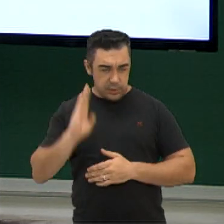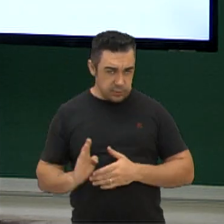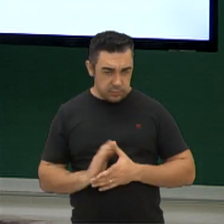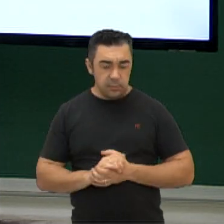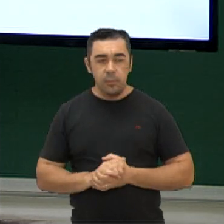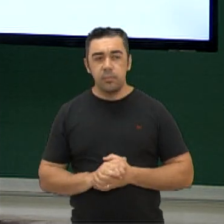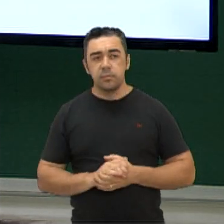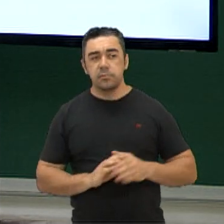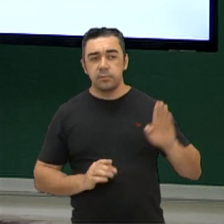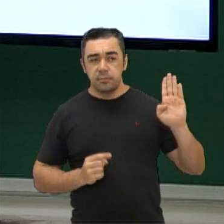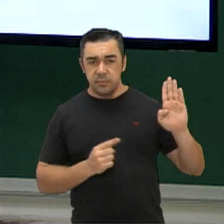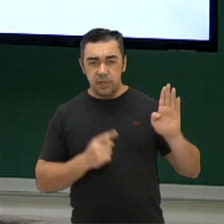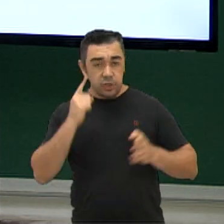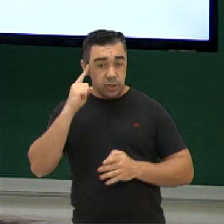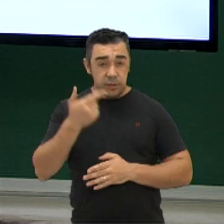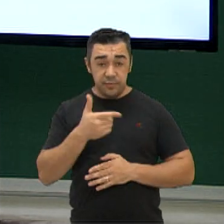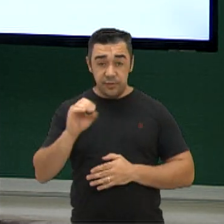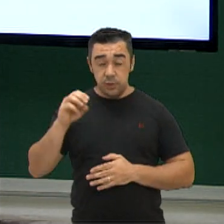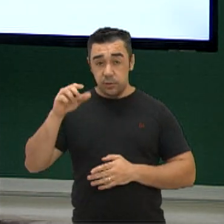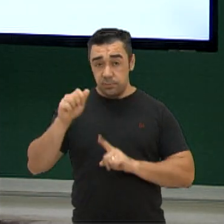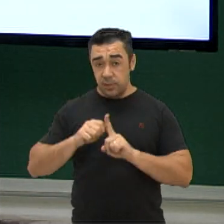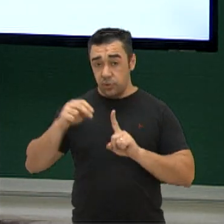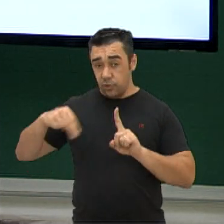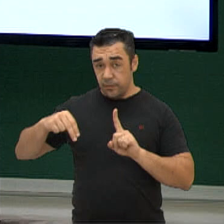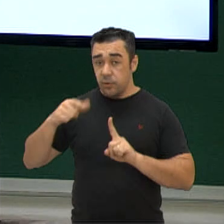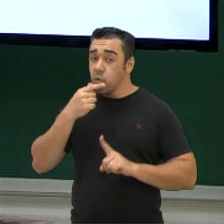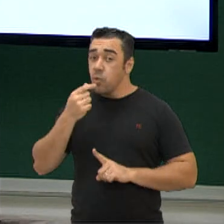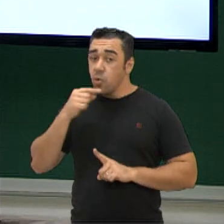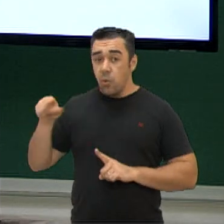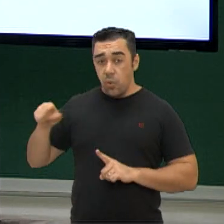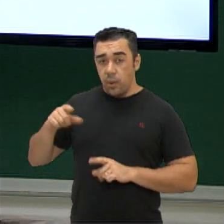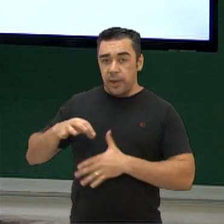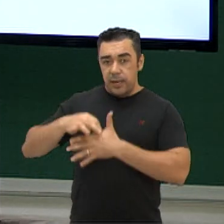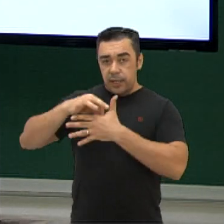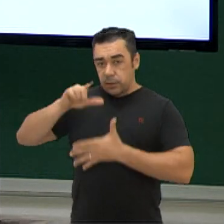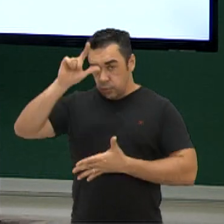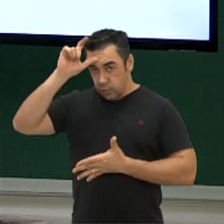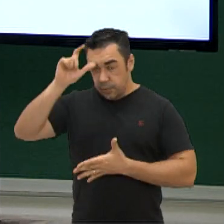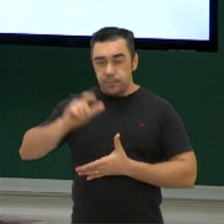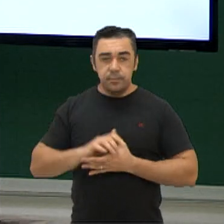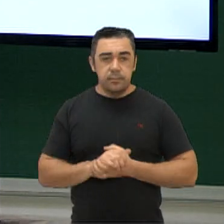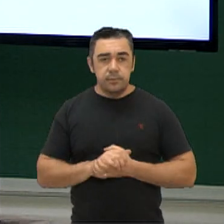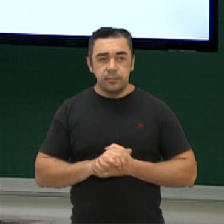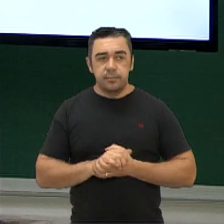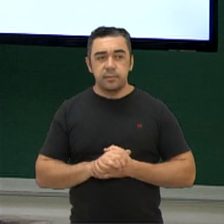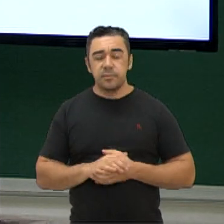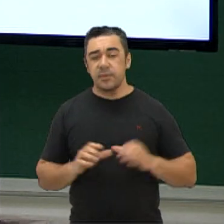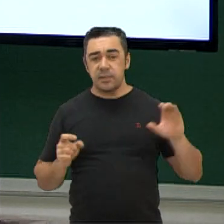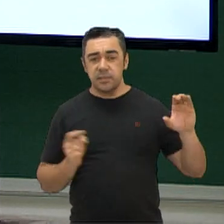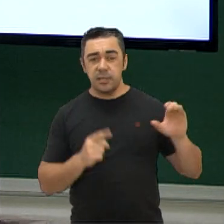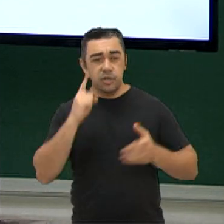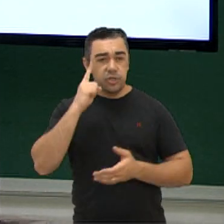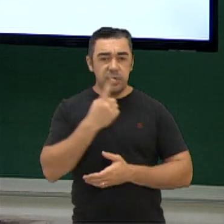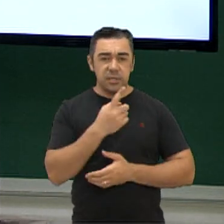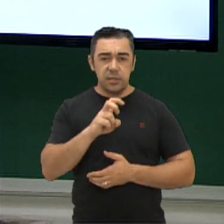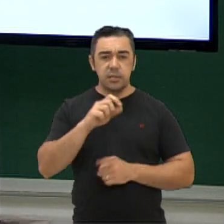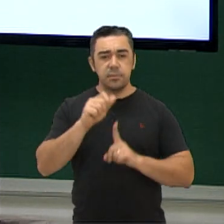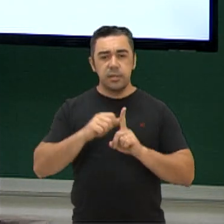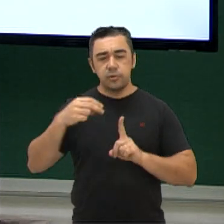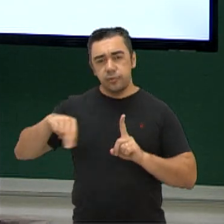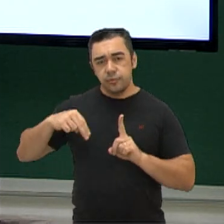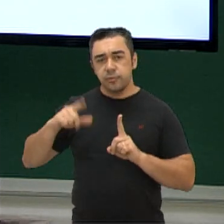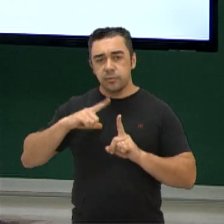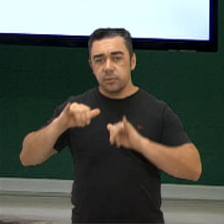A alternativa B diz que é o dia 20 de novembro, em memória ao líder Zumbi dos Palmares. E a alternativa C, dia 15 de novembro, dia